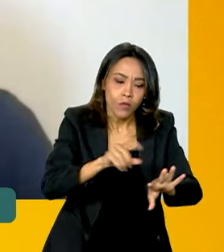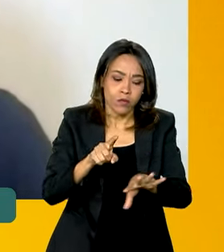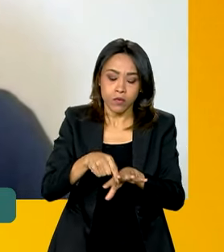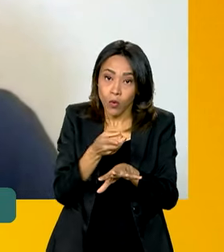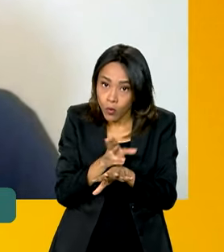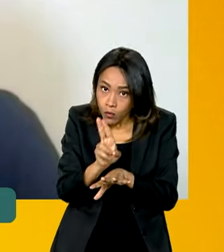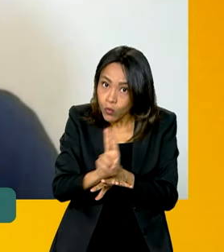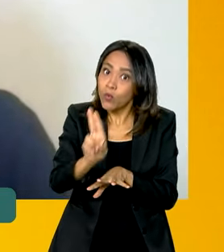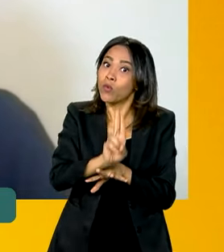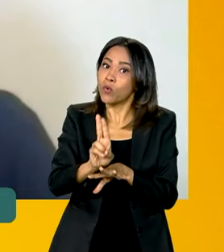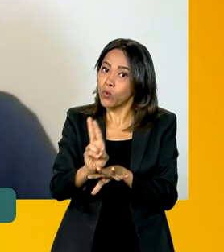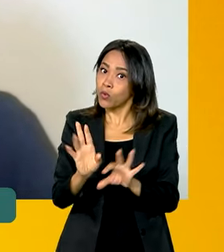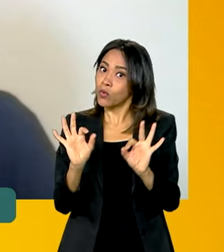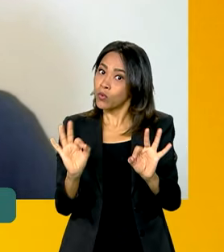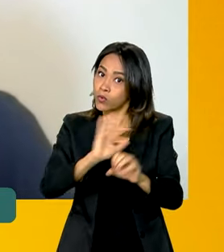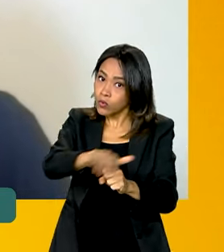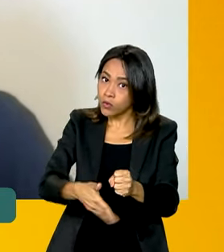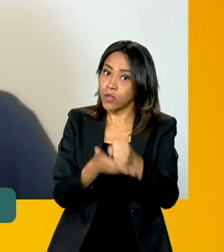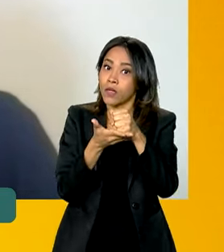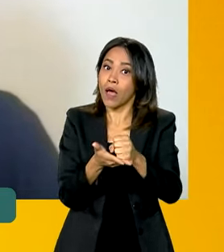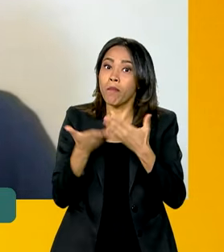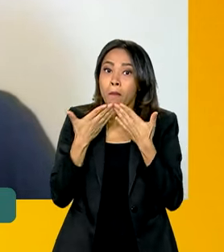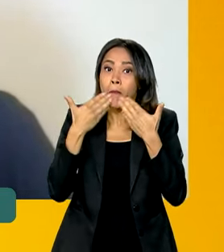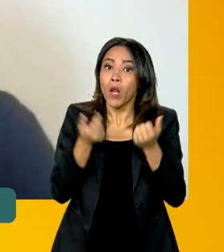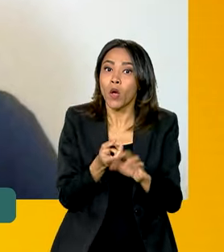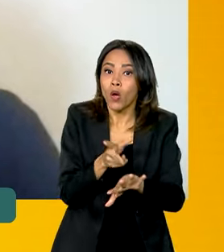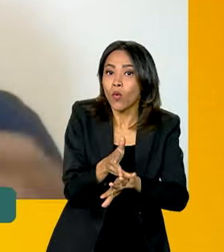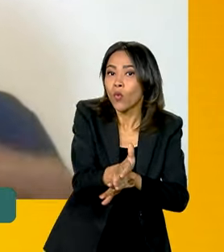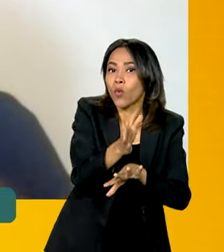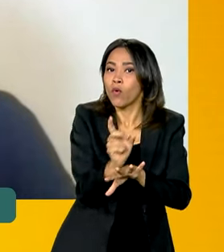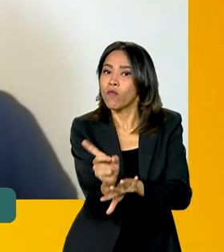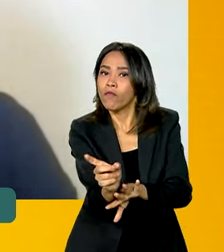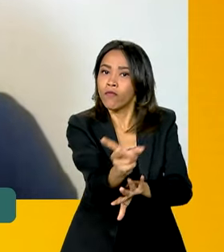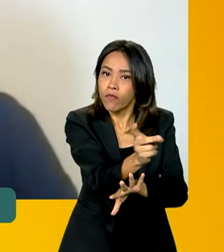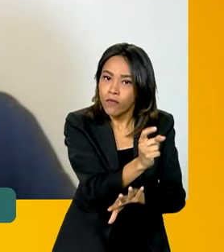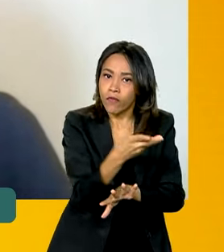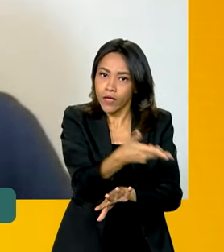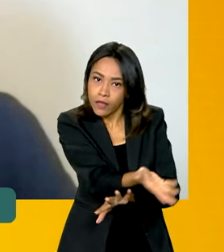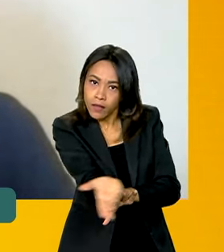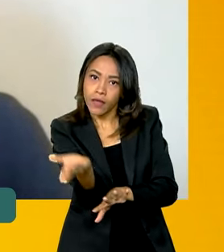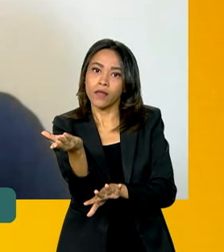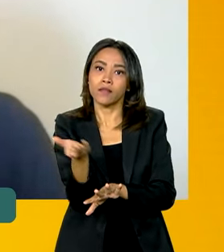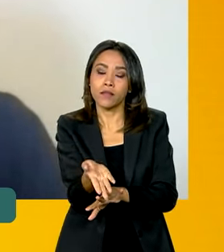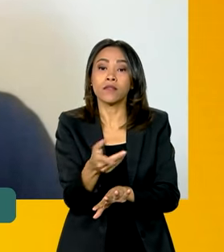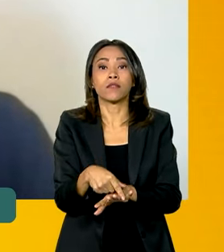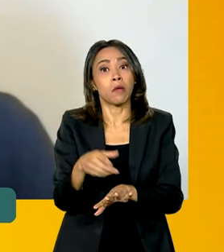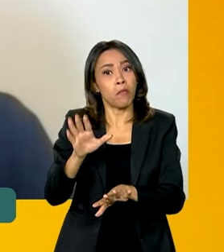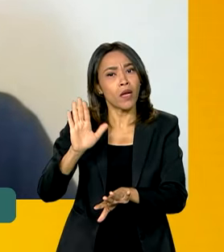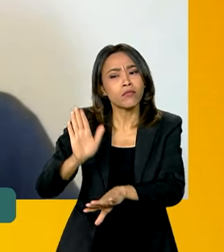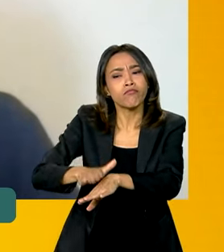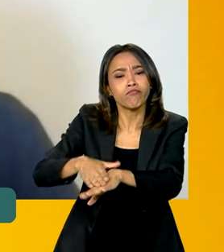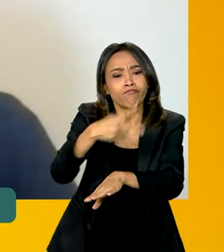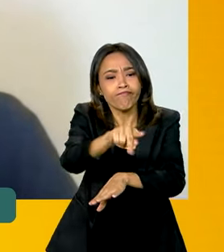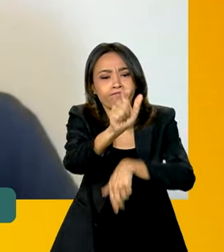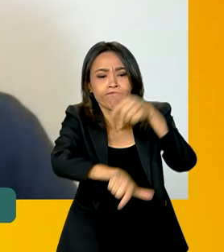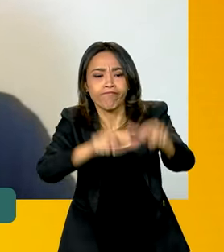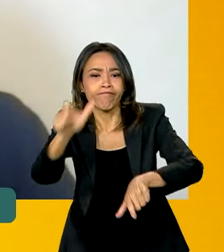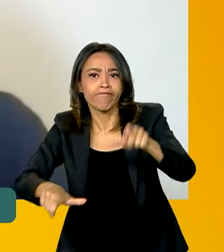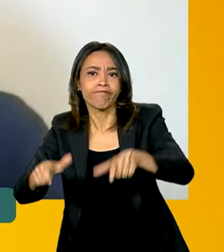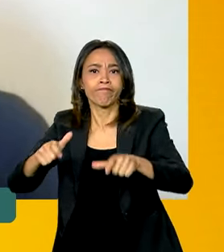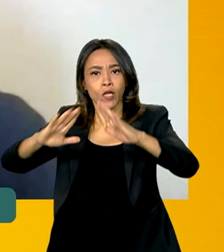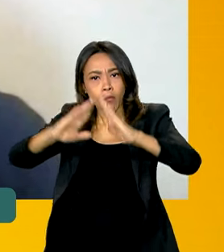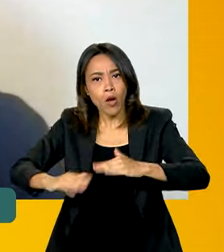sustentável e melhoria da condição de produção e comercialização desses produtos, né, pelos povos e comunidades